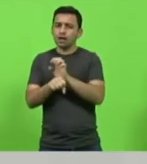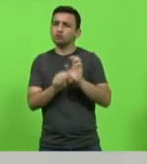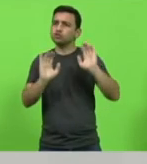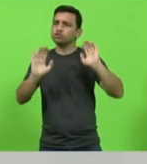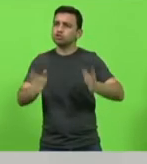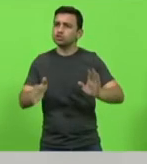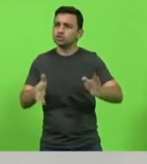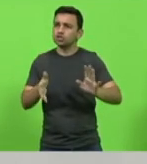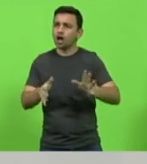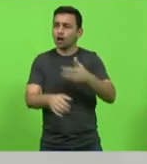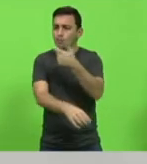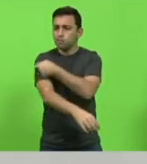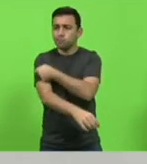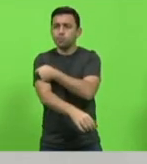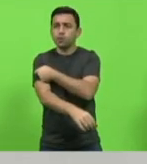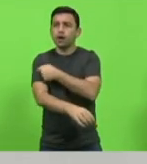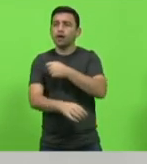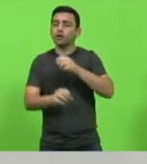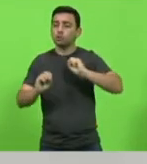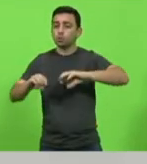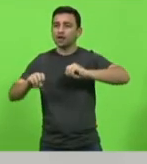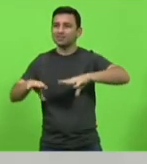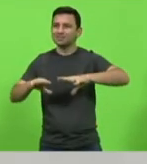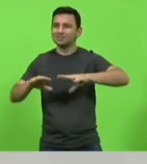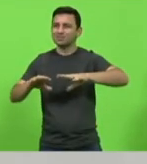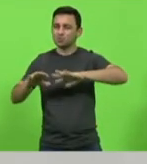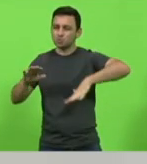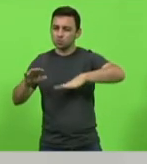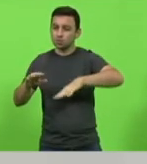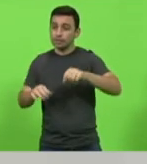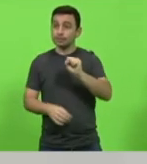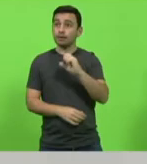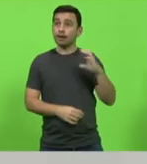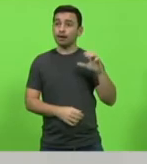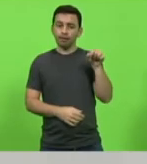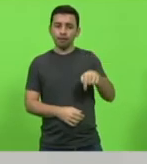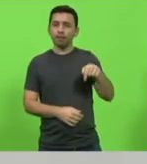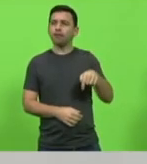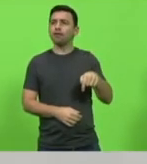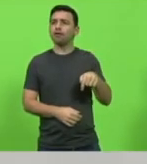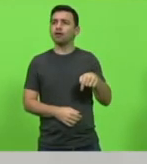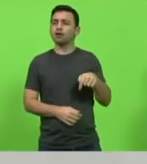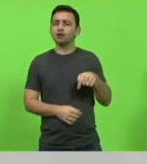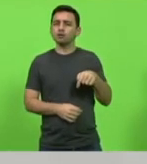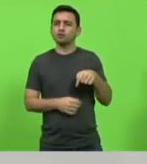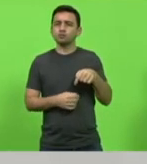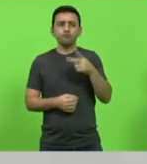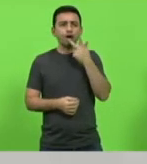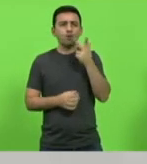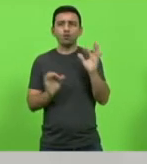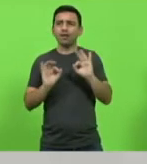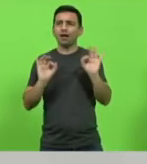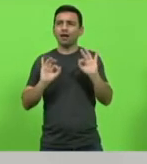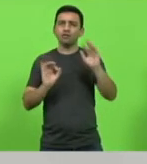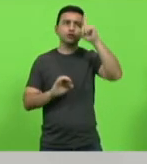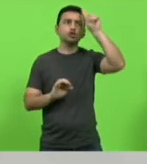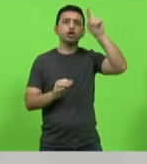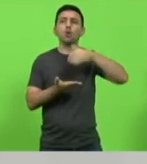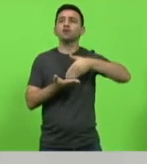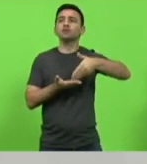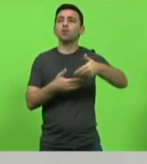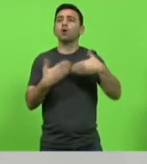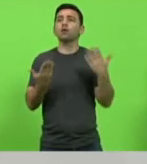trabalhadores da educação por exemplo enquanto o Santa Catarina ainda nem determinou a data para